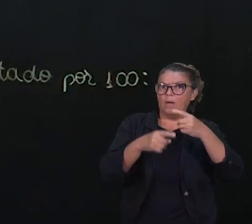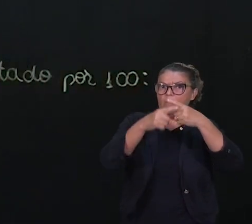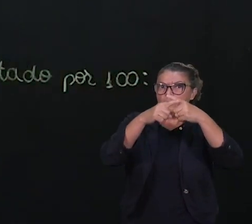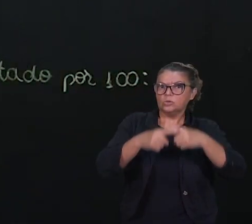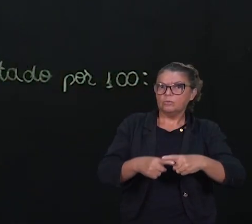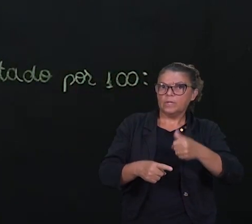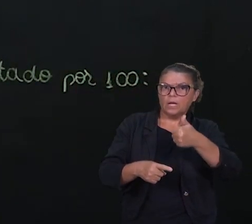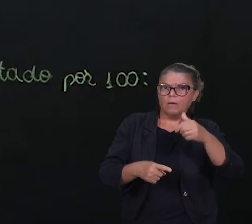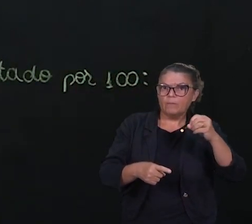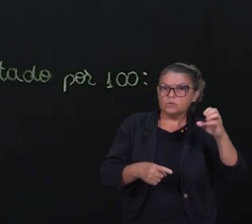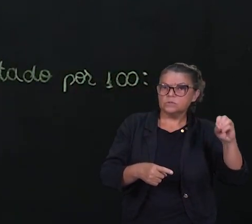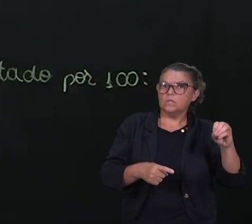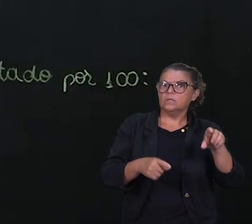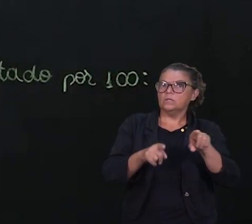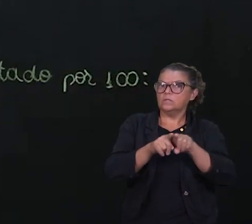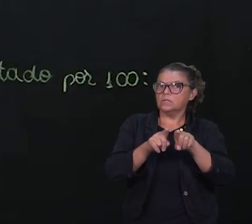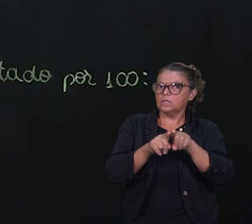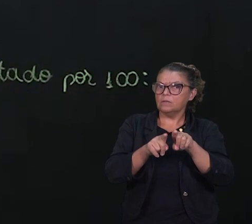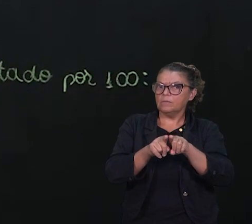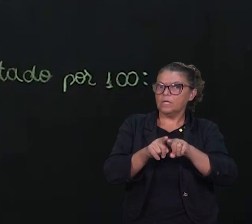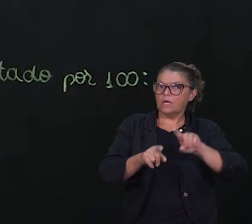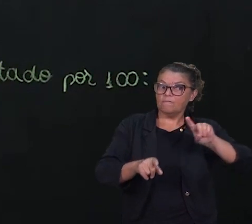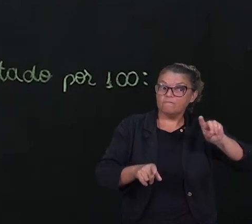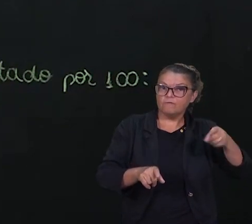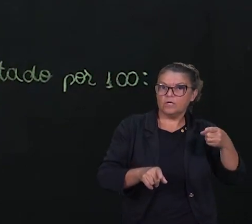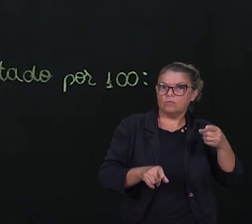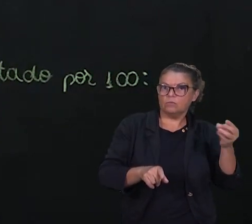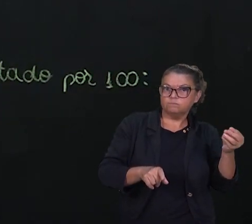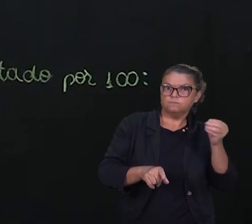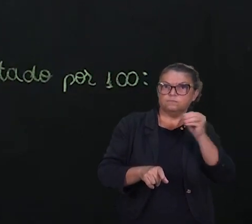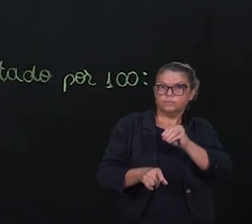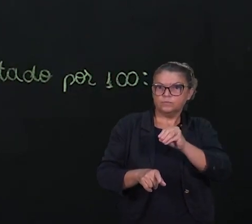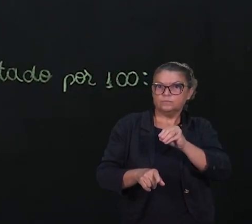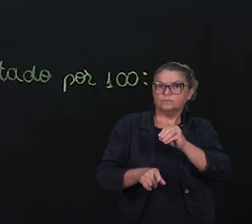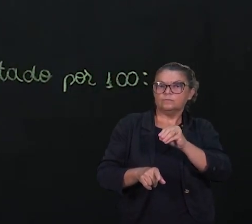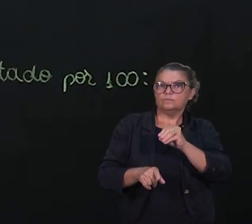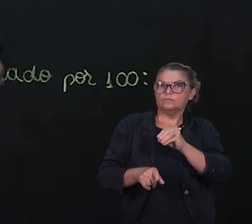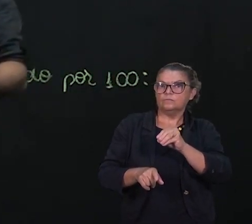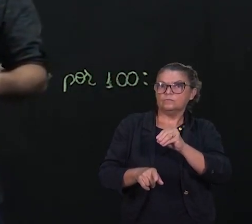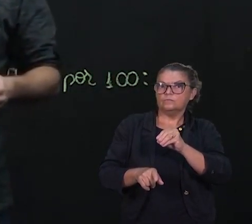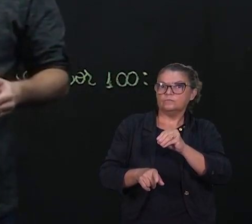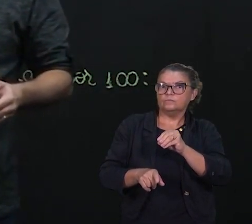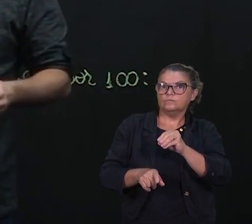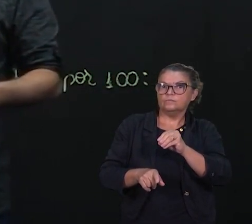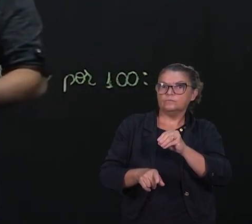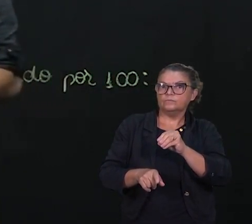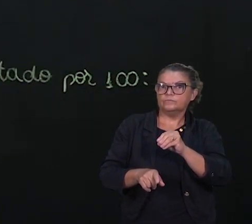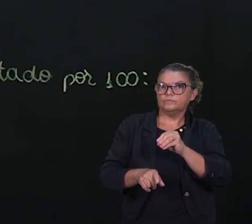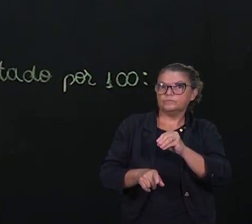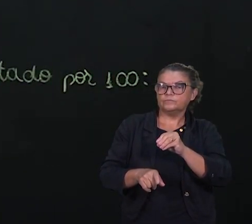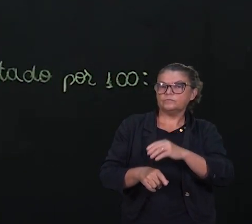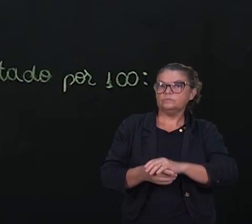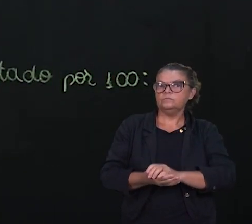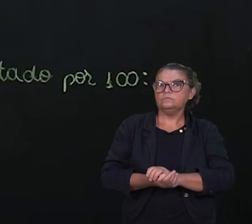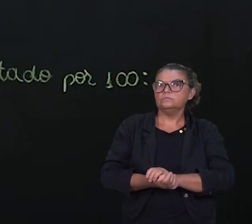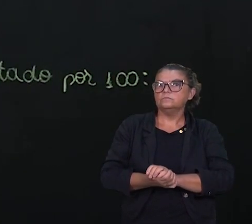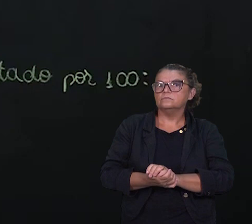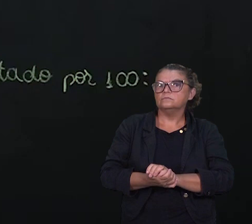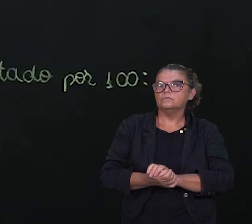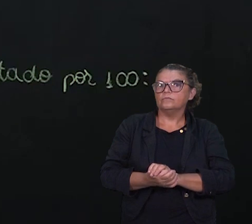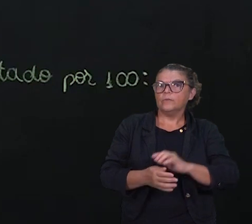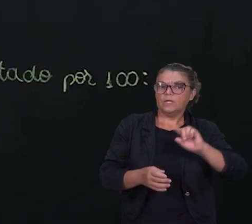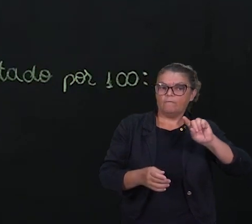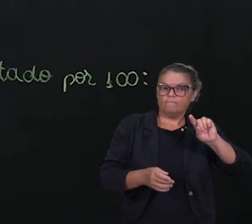Ou, na verdade, a gente pega essa vírgula e a gente anda com ela duas casas para a sua